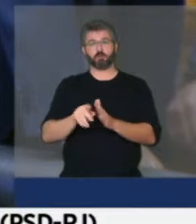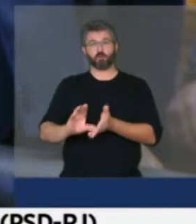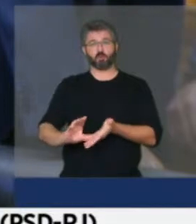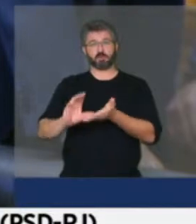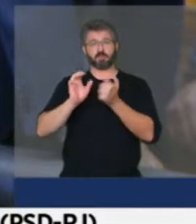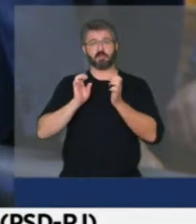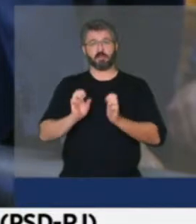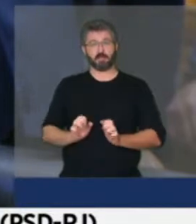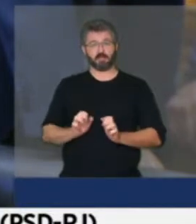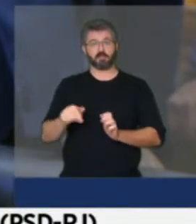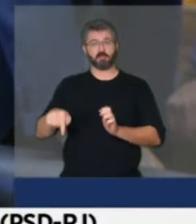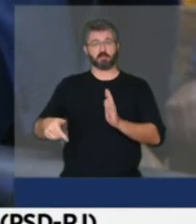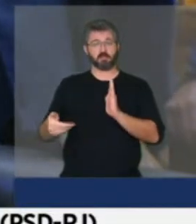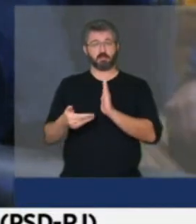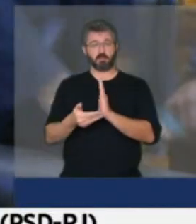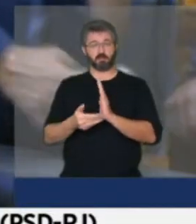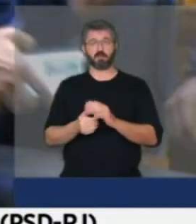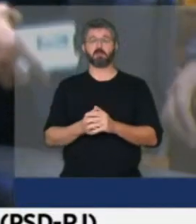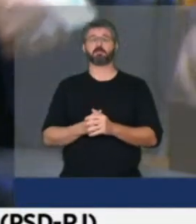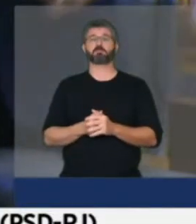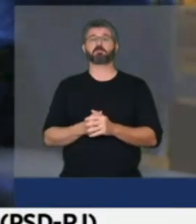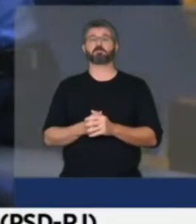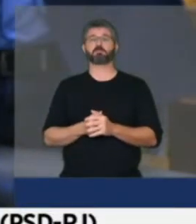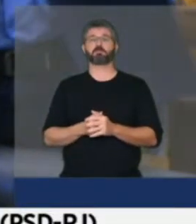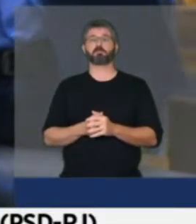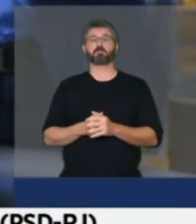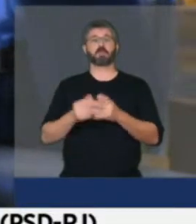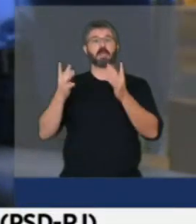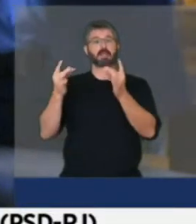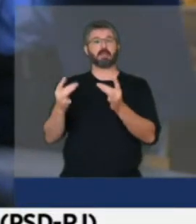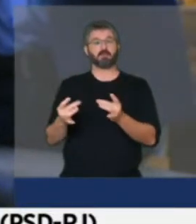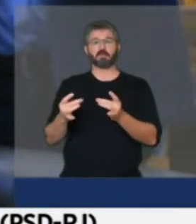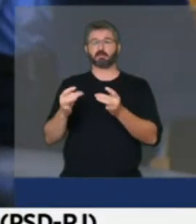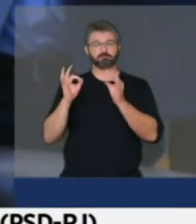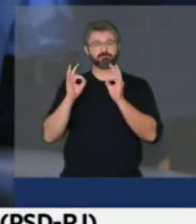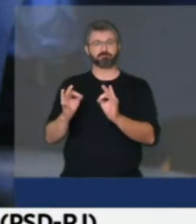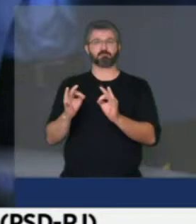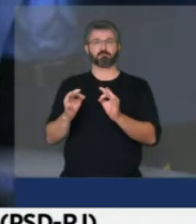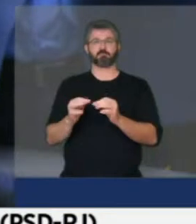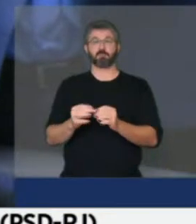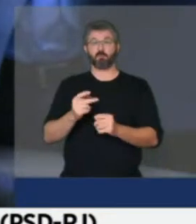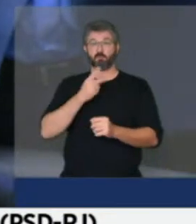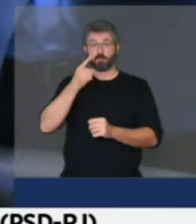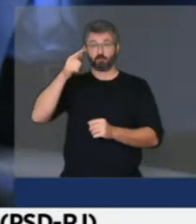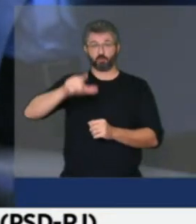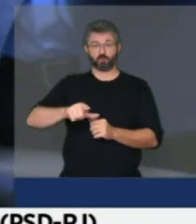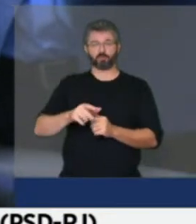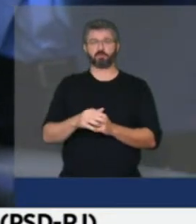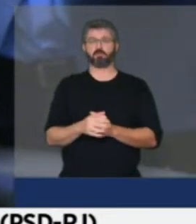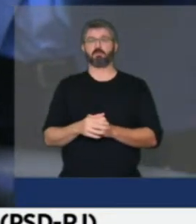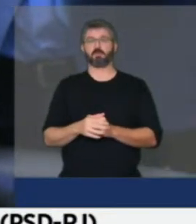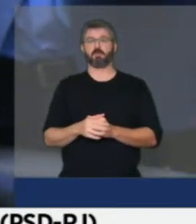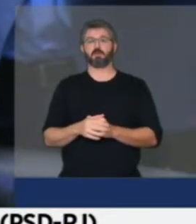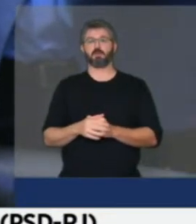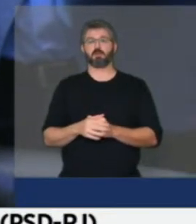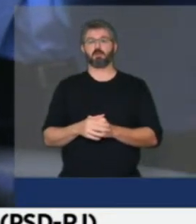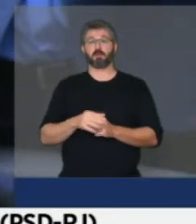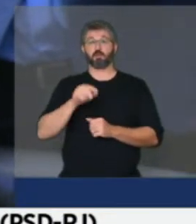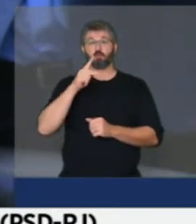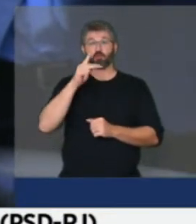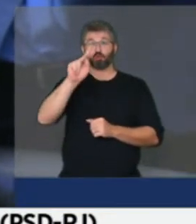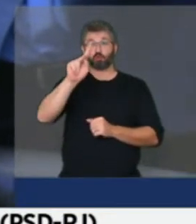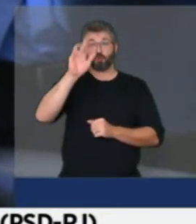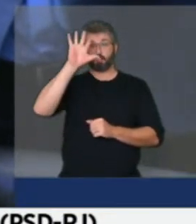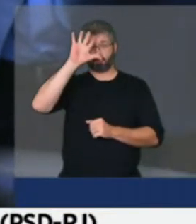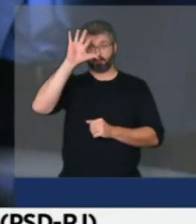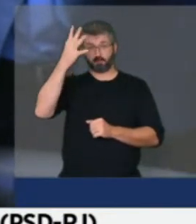Decoro Parlamentar dessa Casa, definindo precisamente, vale repisar, por meio de vossa decisão,